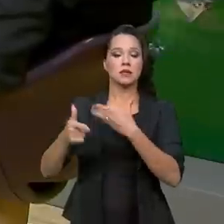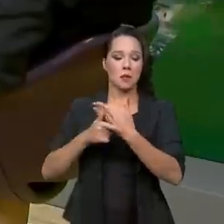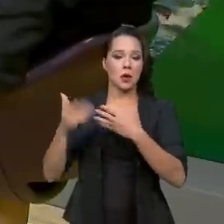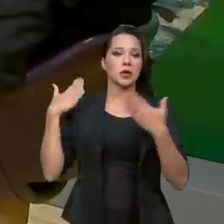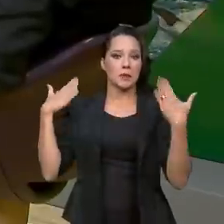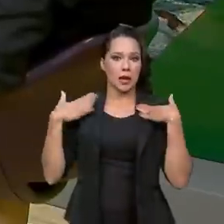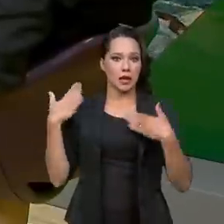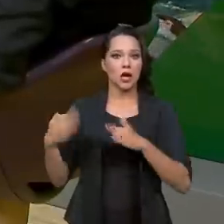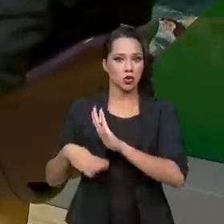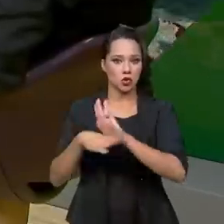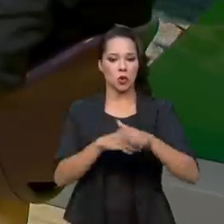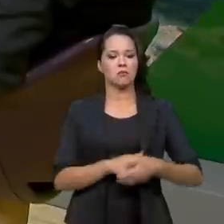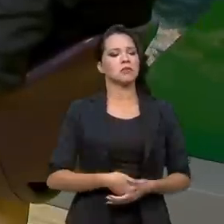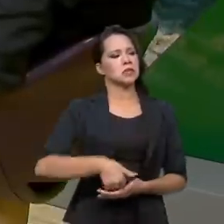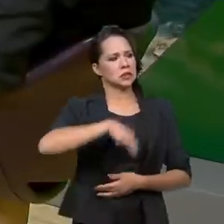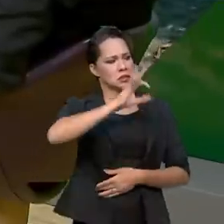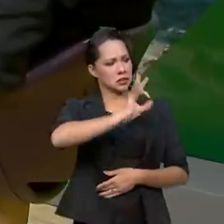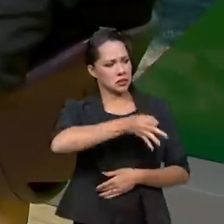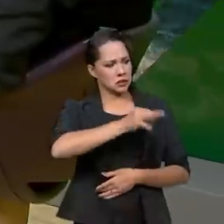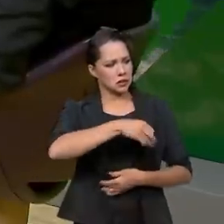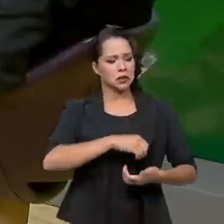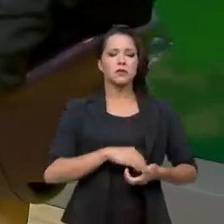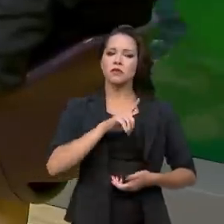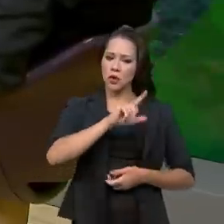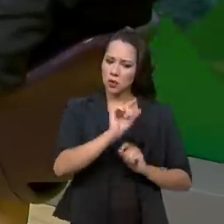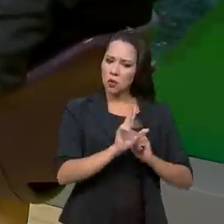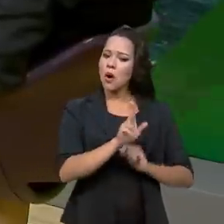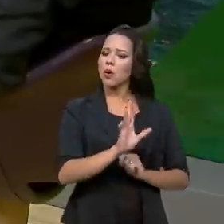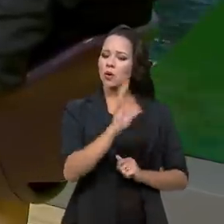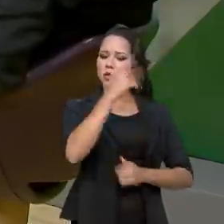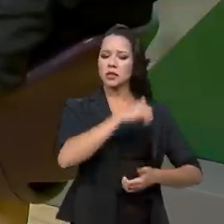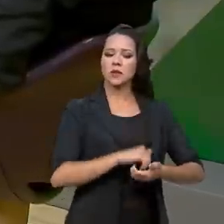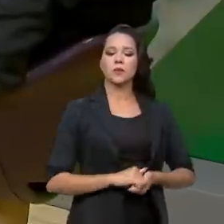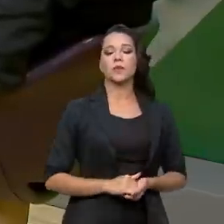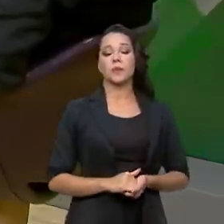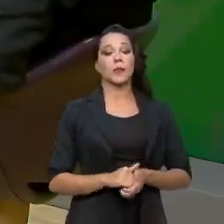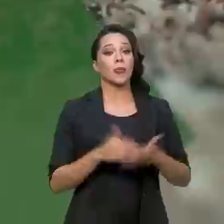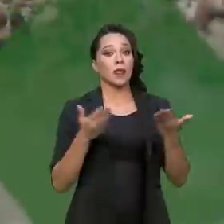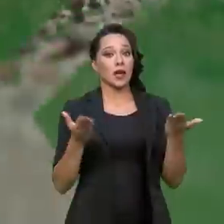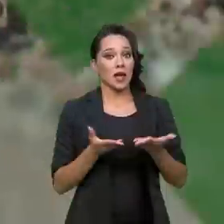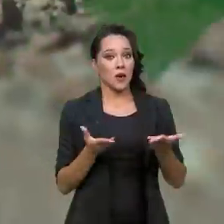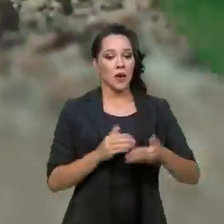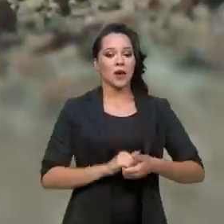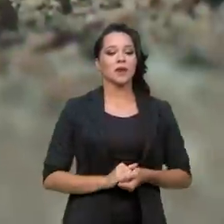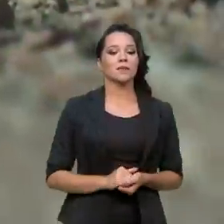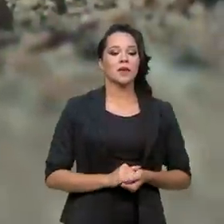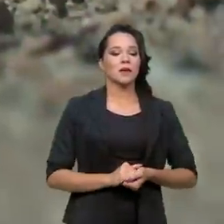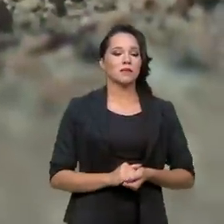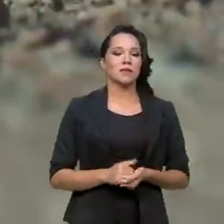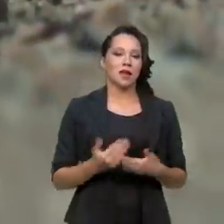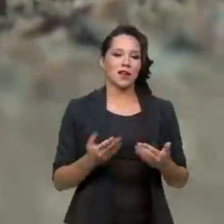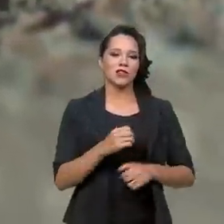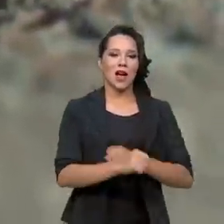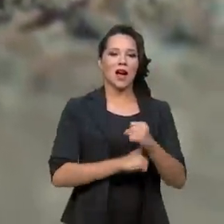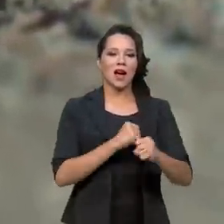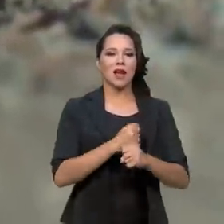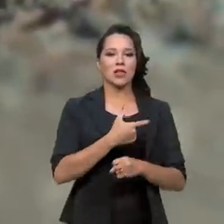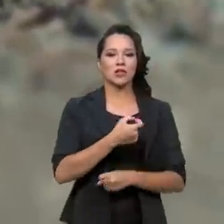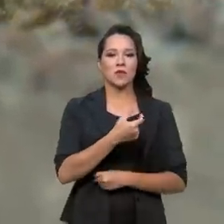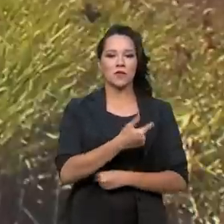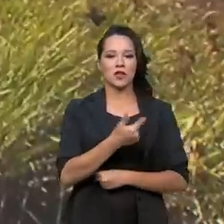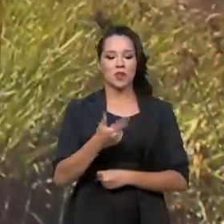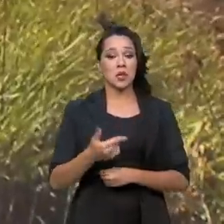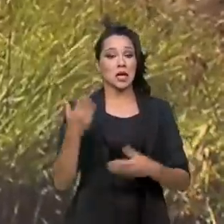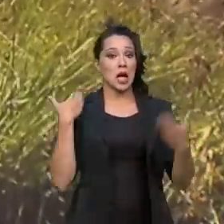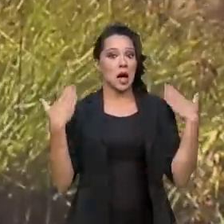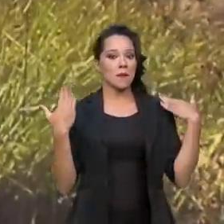da Marinha. Sem dúvida. Foi efetivamente o que aconteceu. E agora, chegando aqui a 2022, a